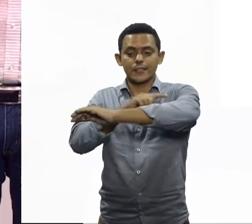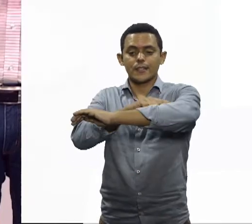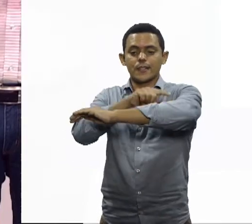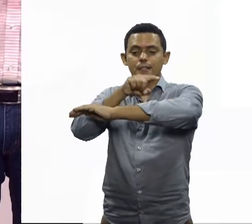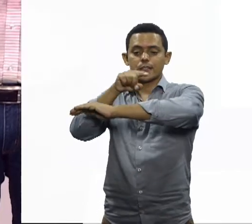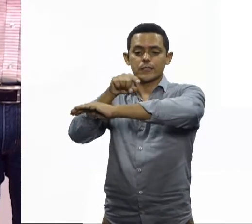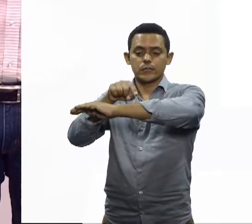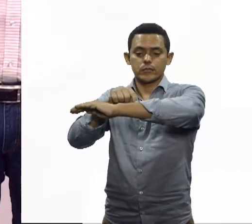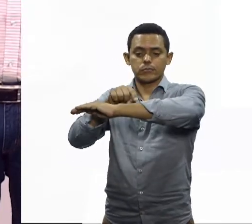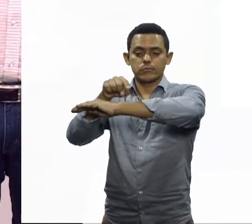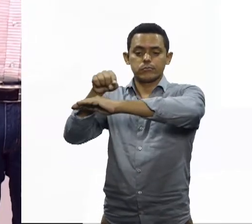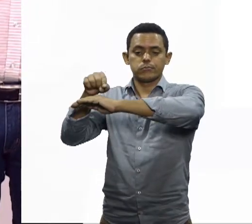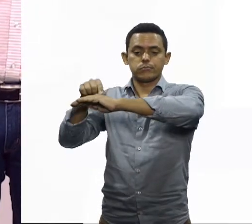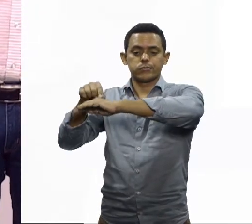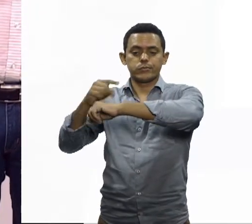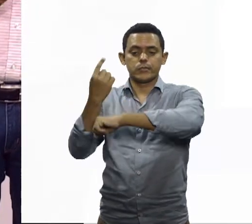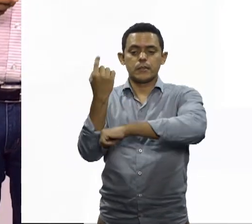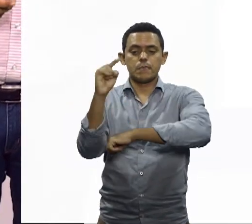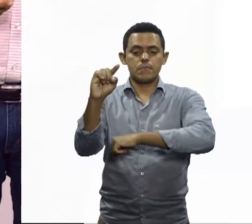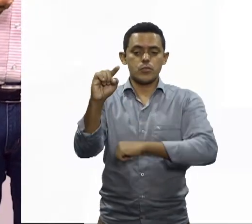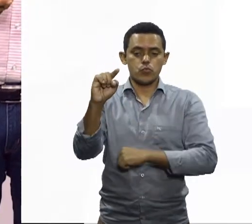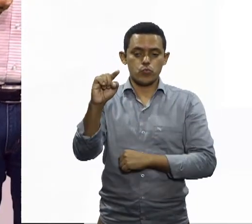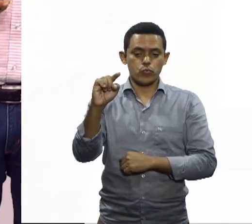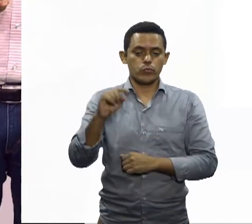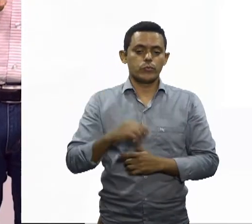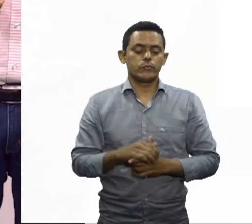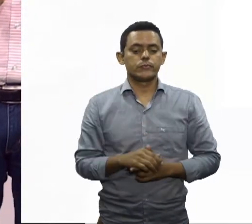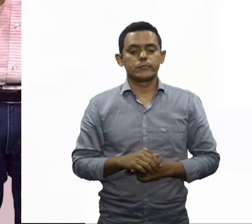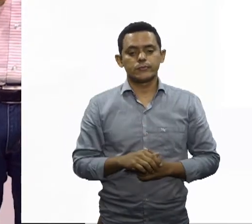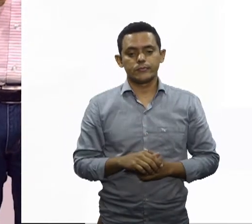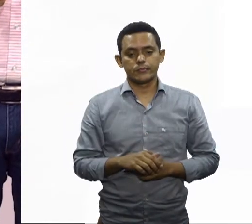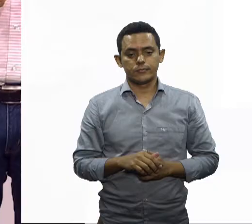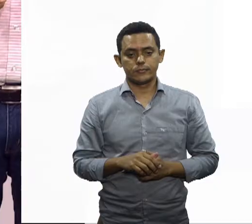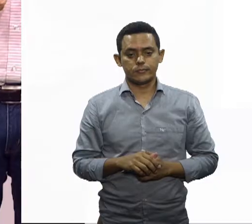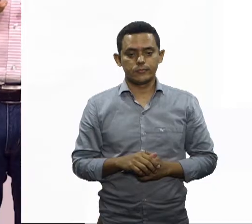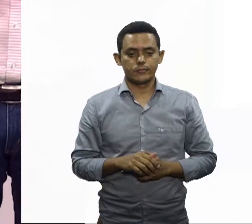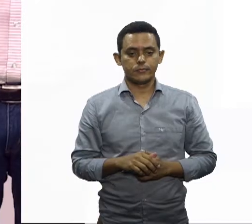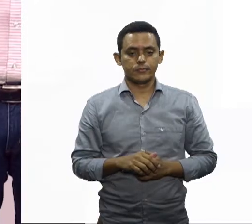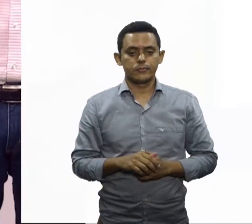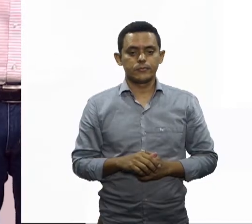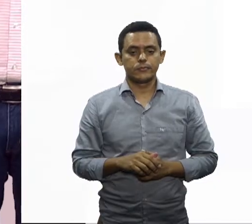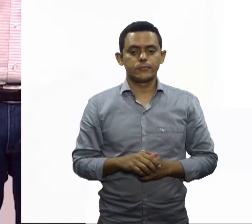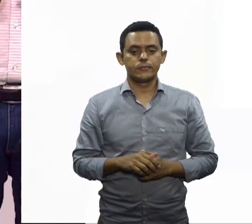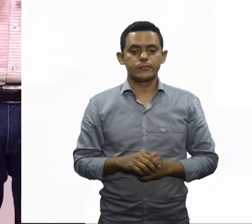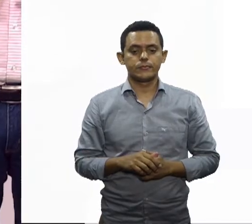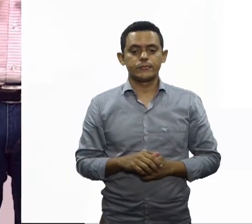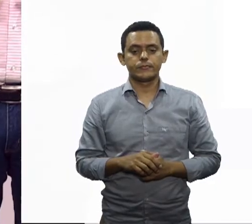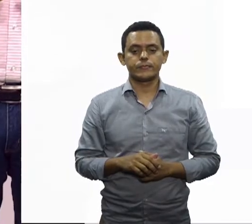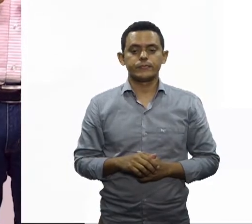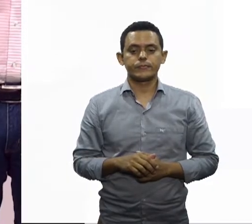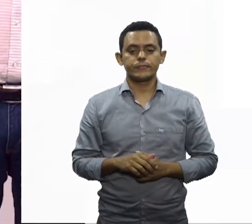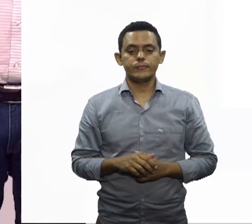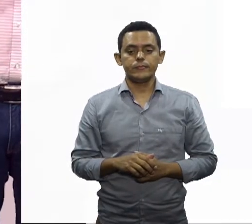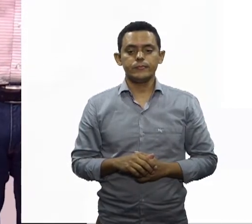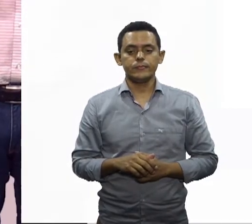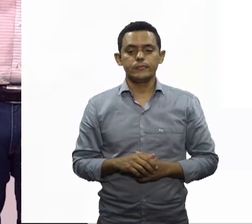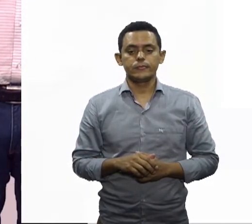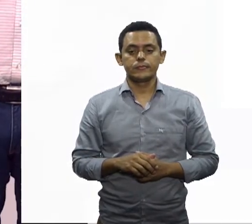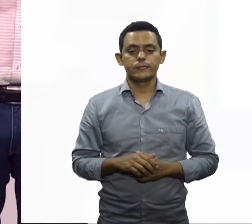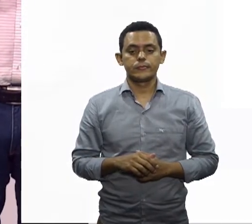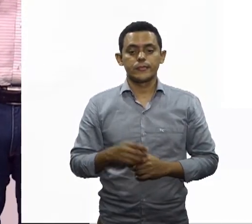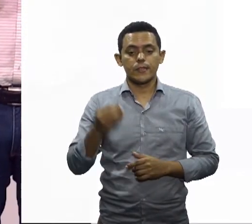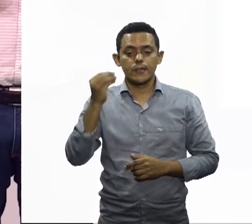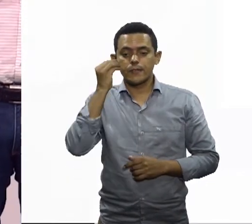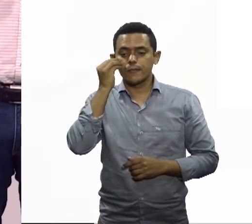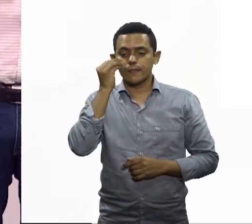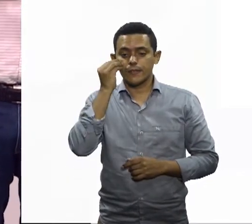cubo, que eu multipliquei por 1.000. Agora vai ser de hectômetro ao cubo para decâmetro ao cubo, também multipliquei por 1.000. Observe que eu